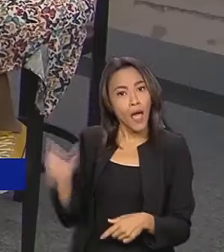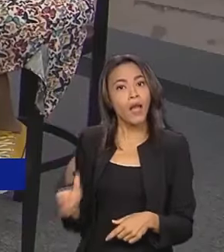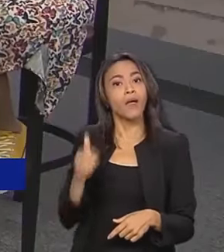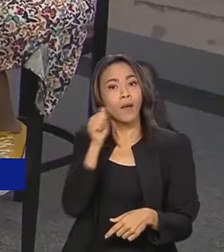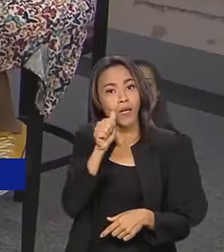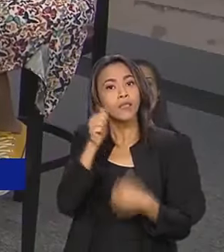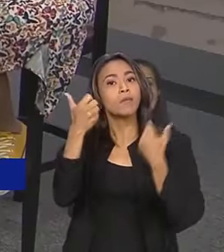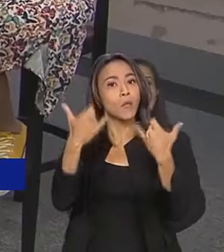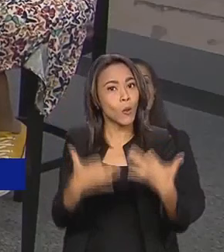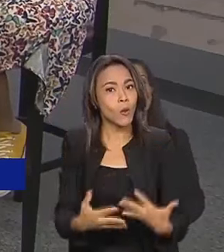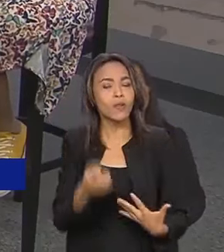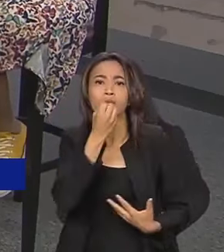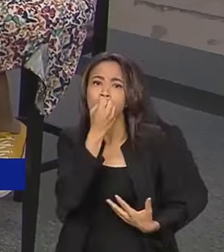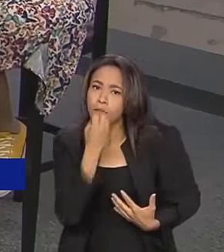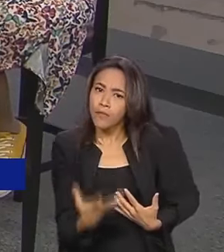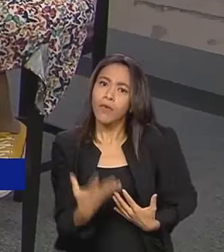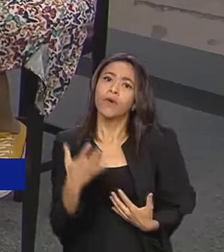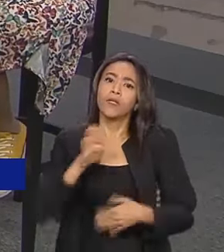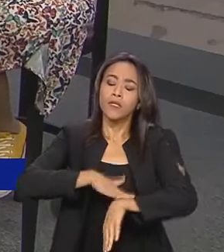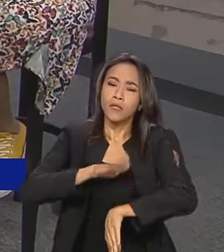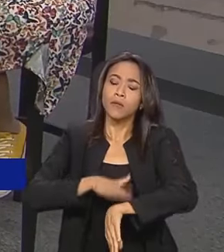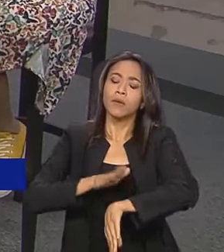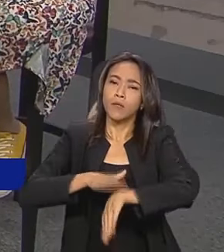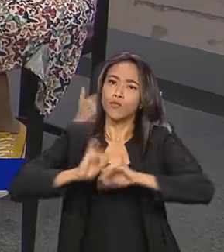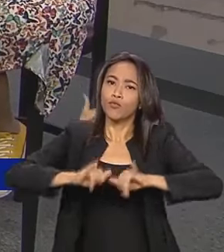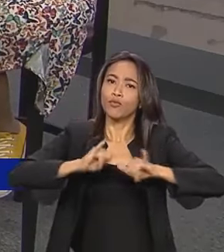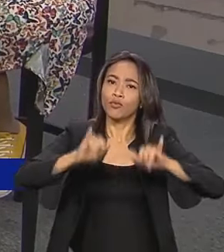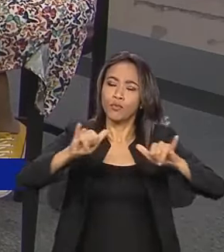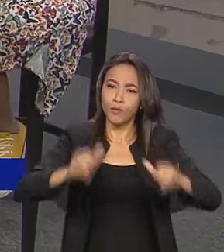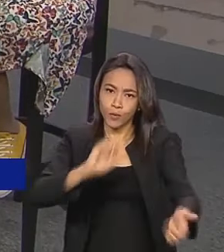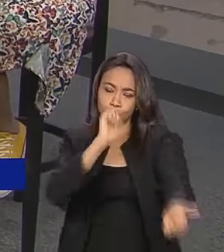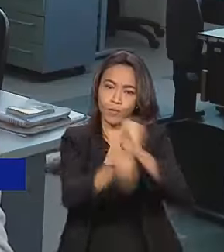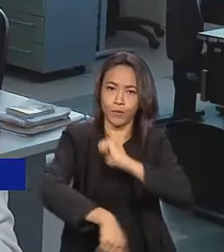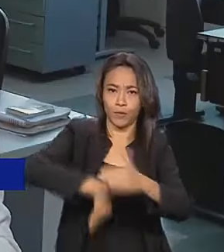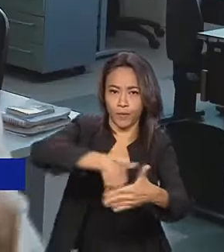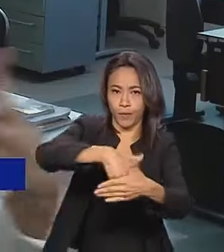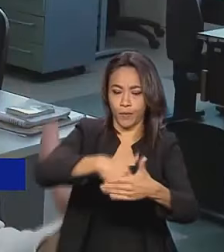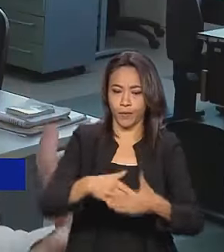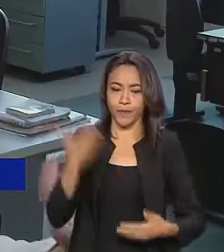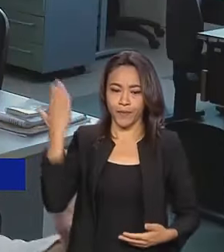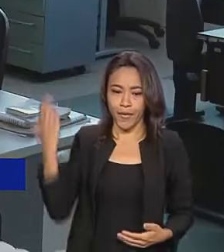o melhor que pode acontecer neste momento para o futebol feminino